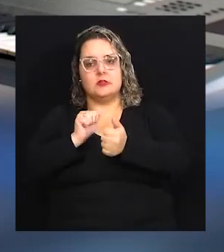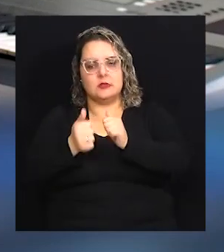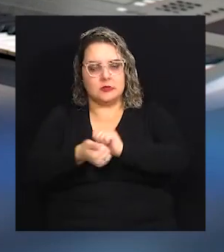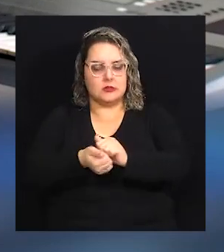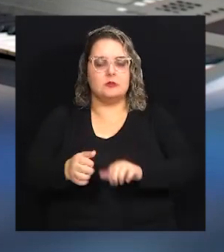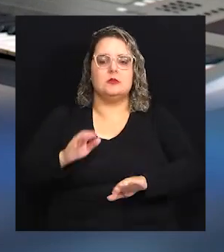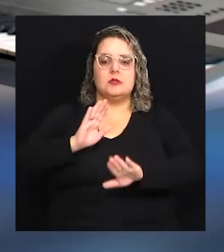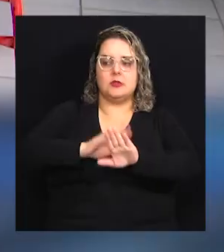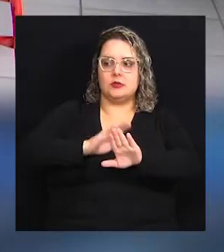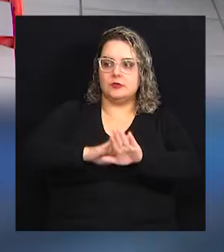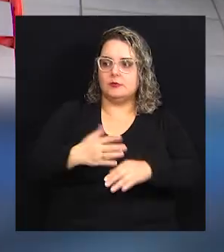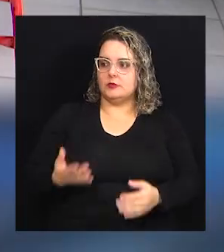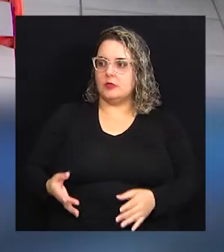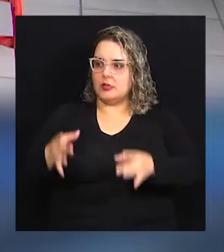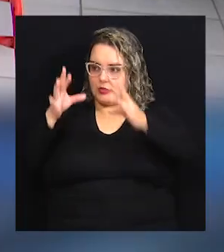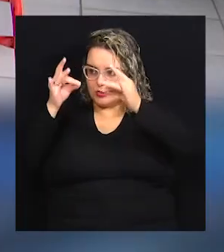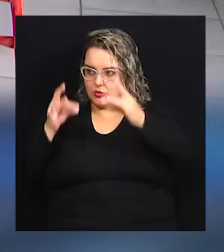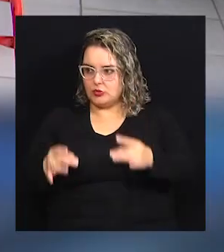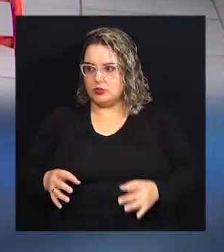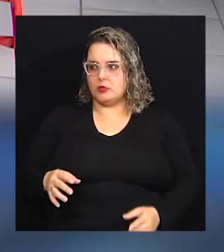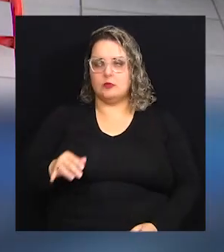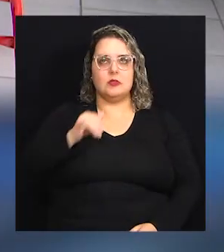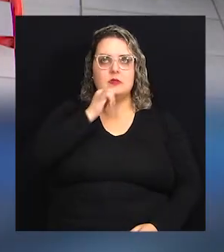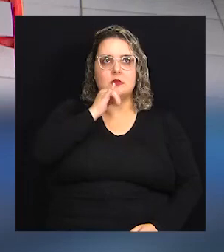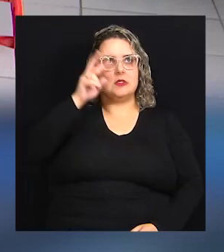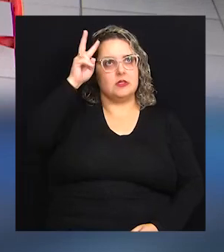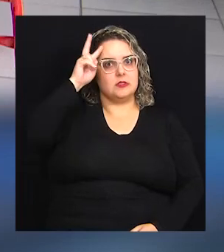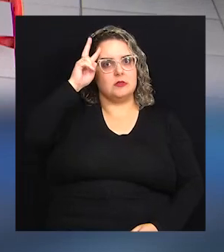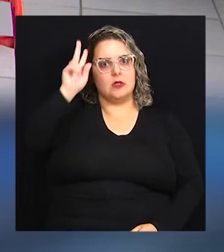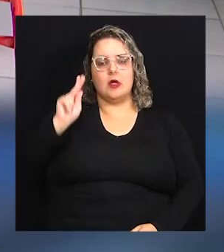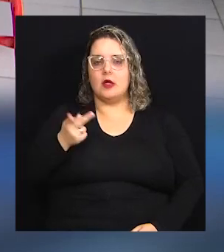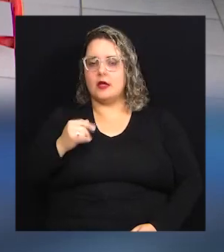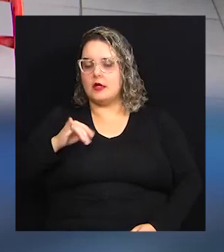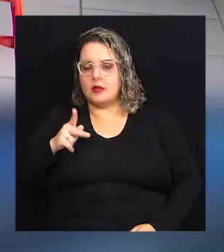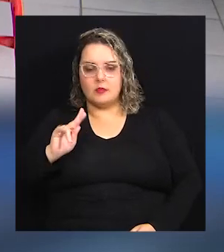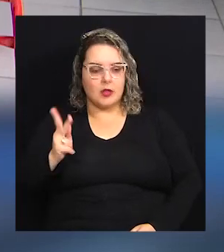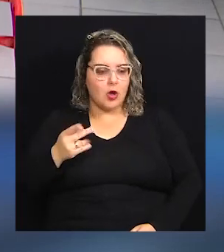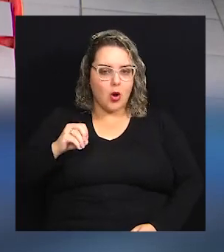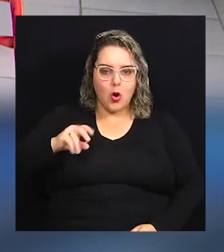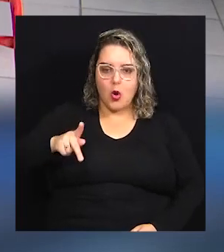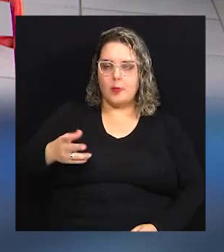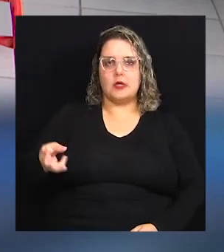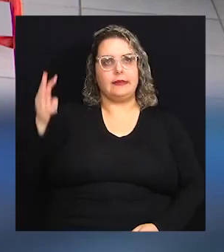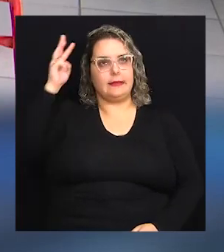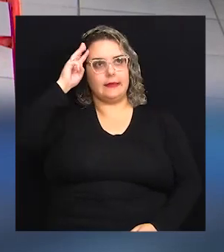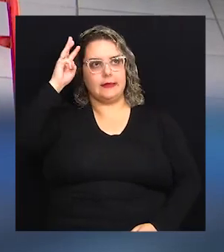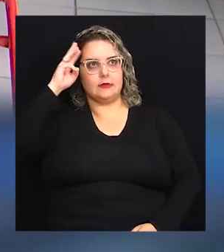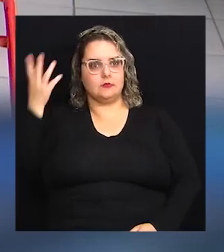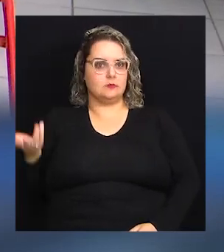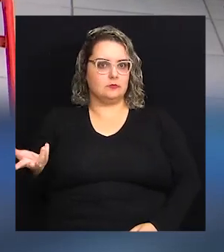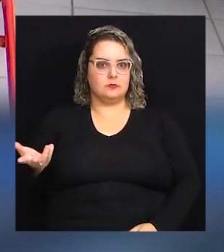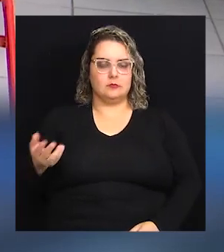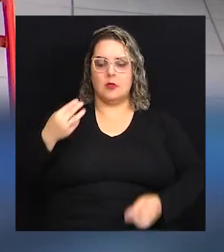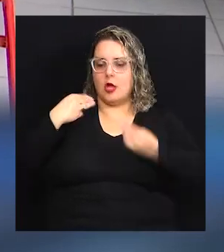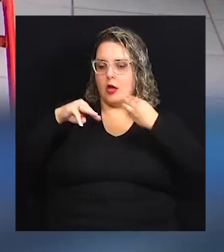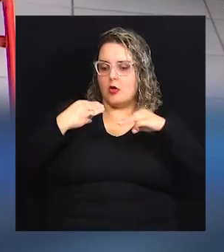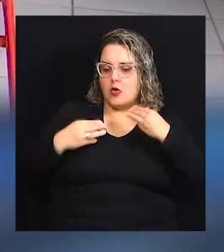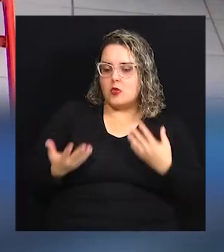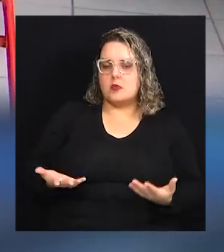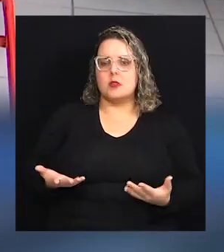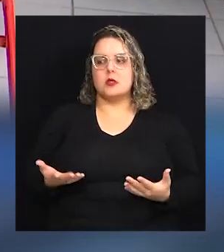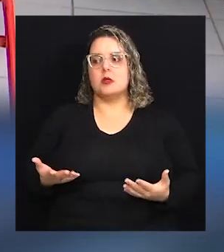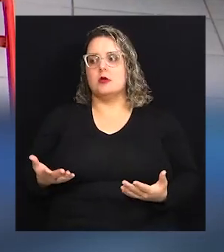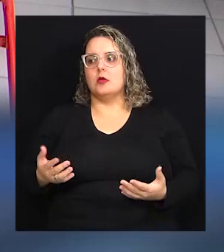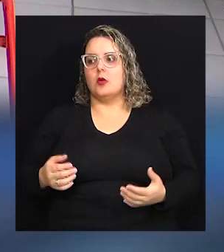fazer as atividades. E assim, são definidos os dias, tipo, segunda-feira tem hip hop, terça-feira tem